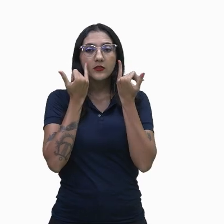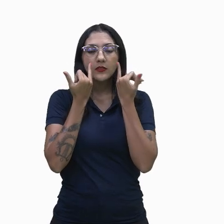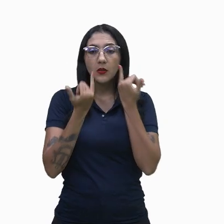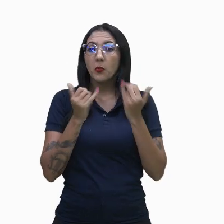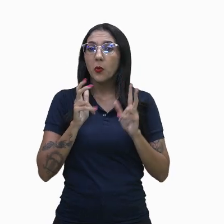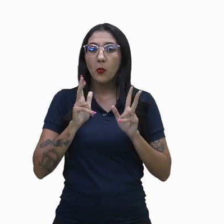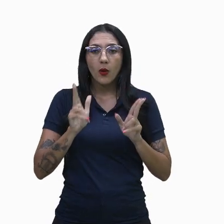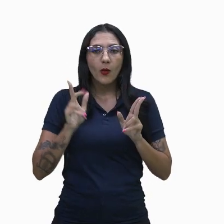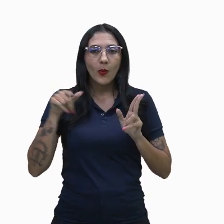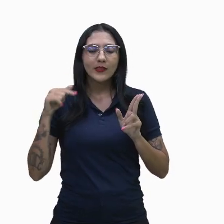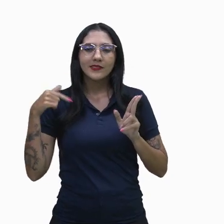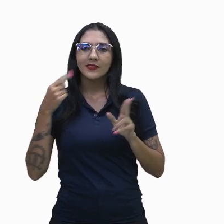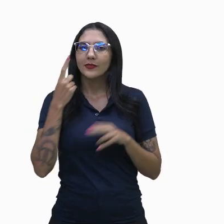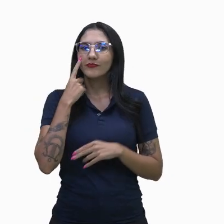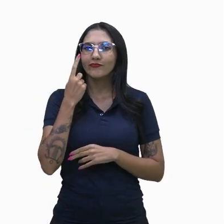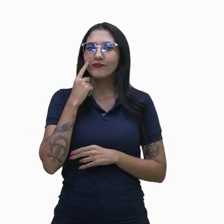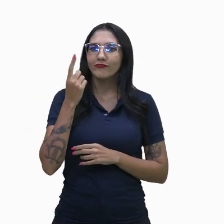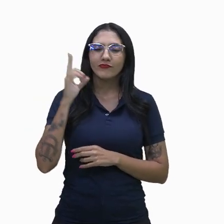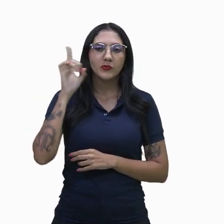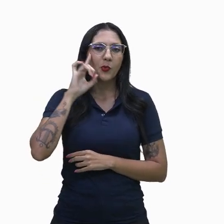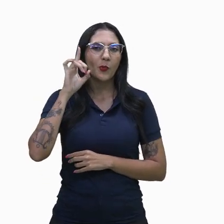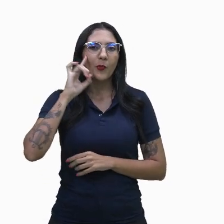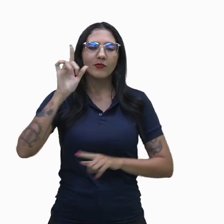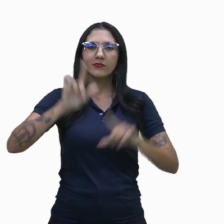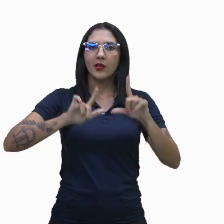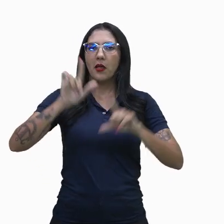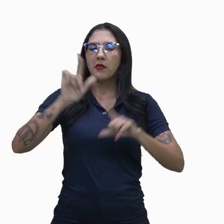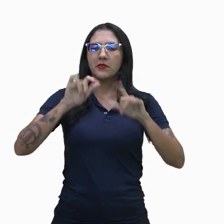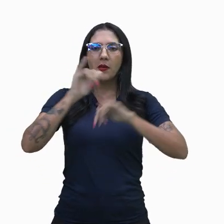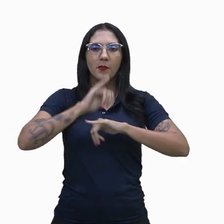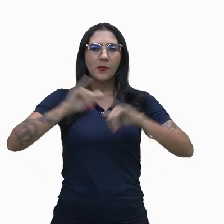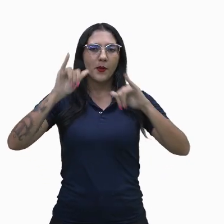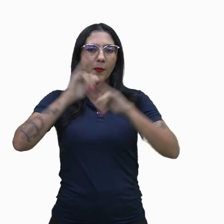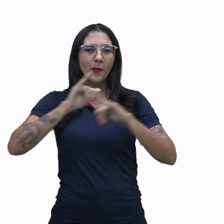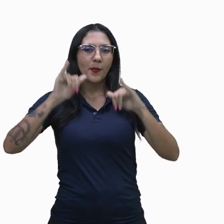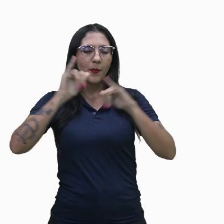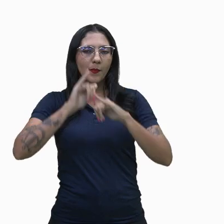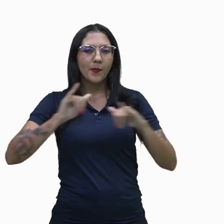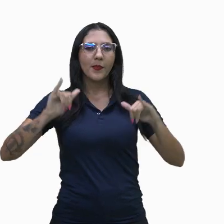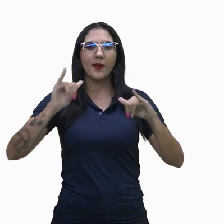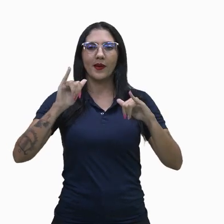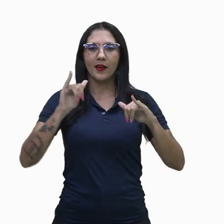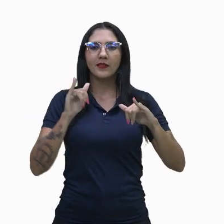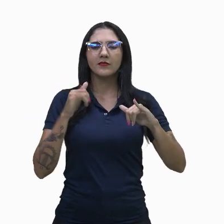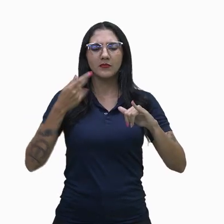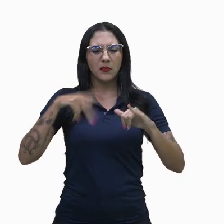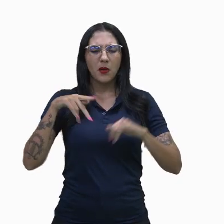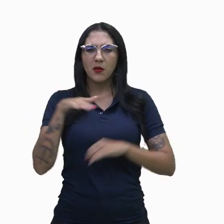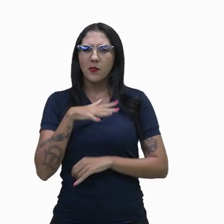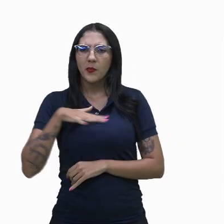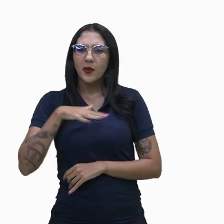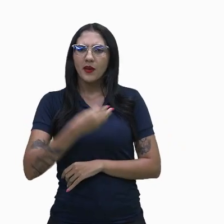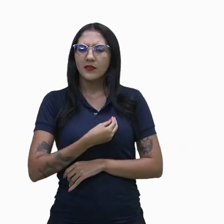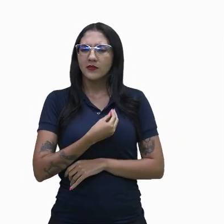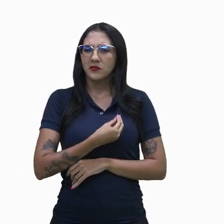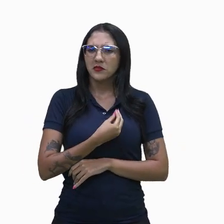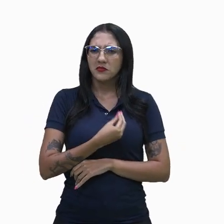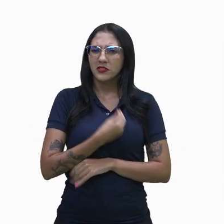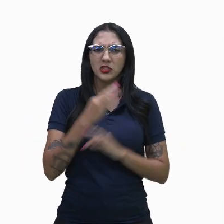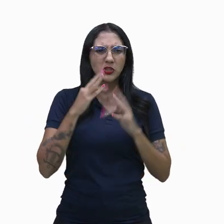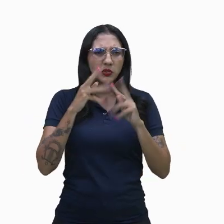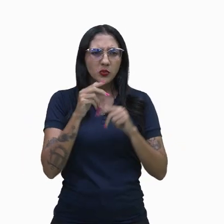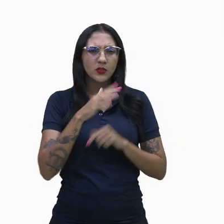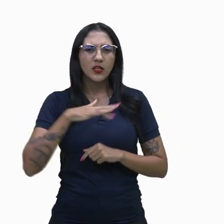aí diariamente, né, nos noticiários, né, das comunidades, das nossas regiões. Isso acontece, né, em toda a